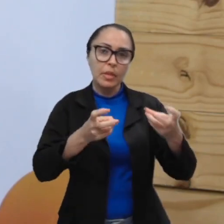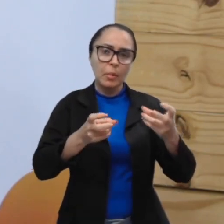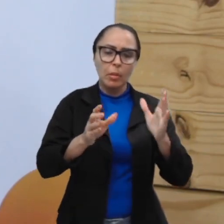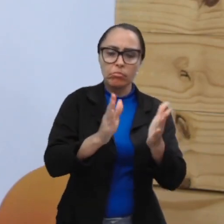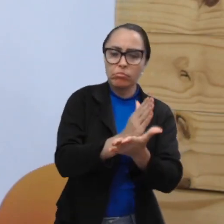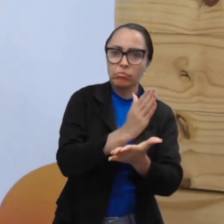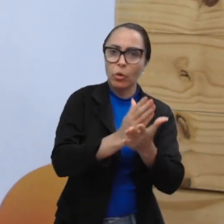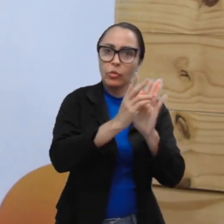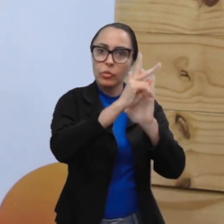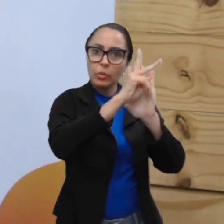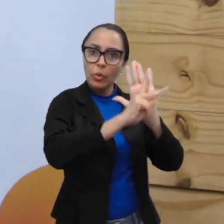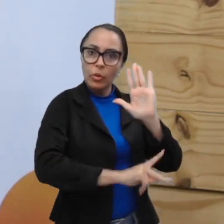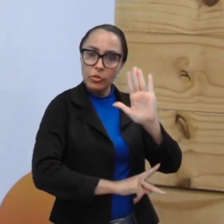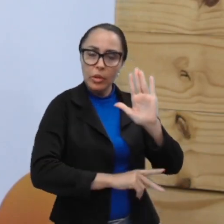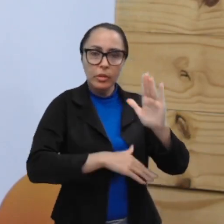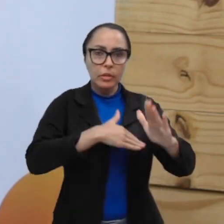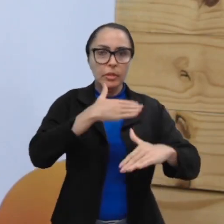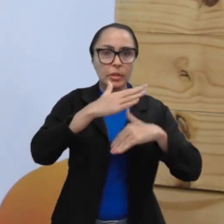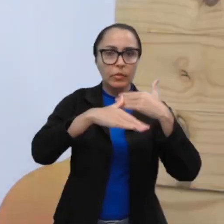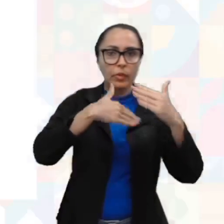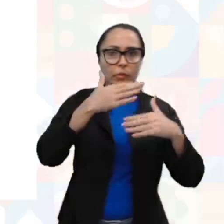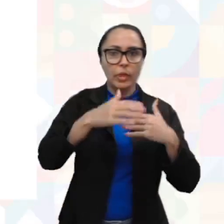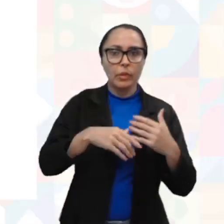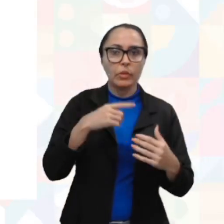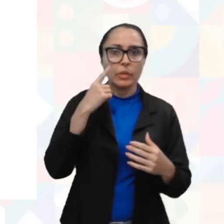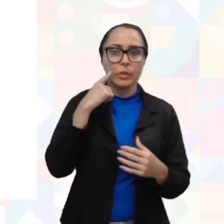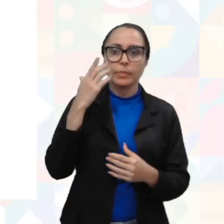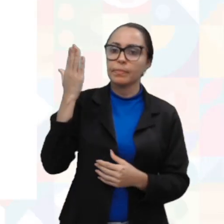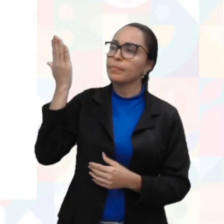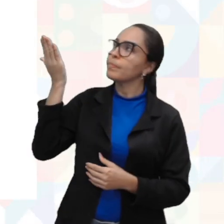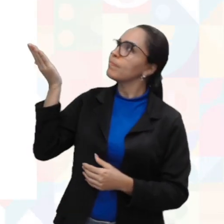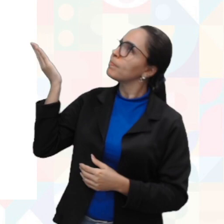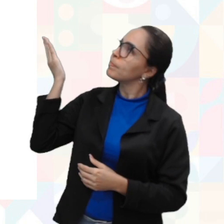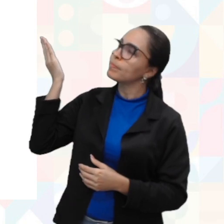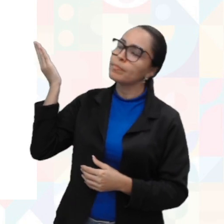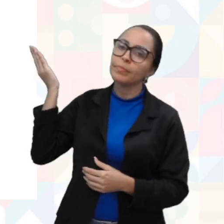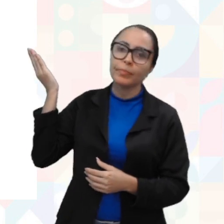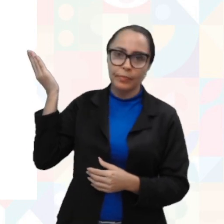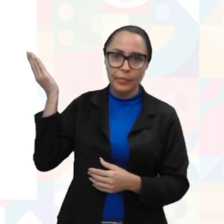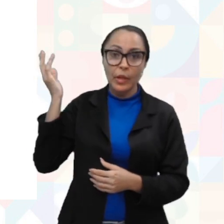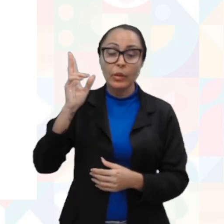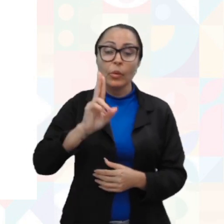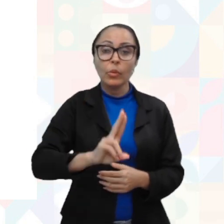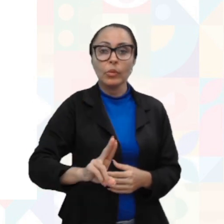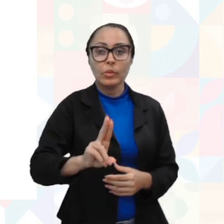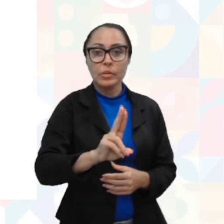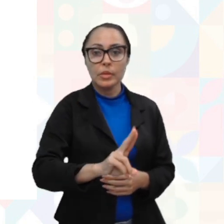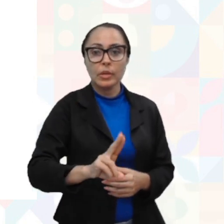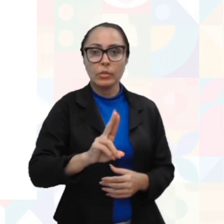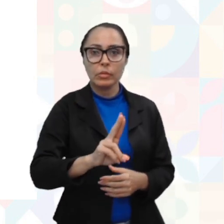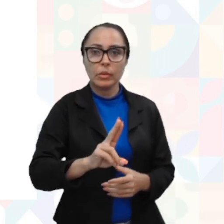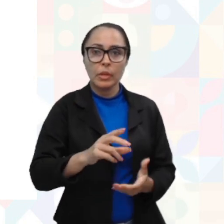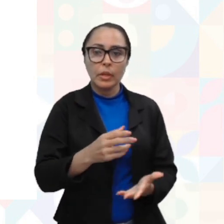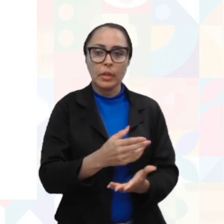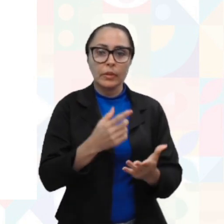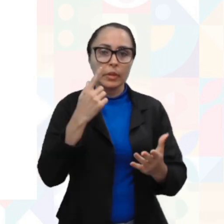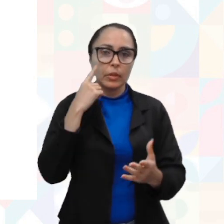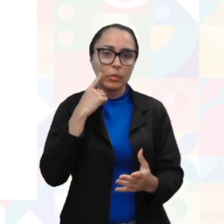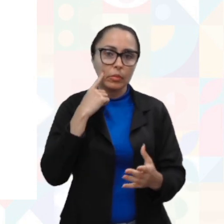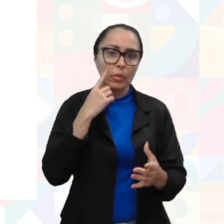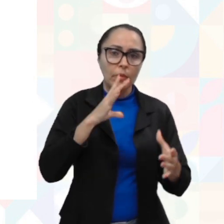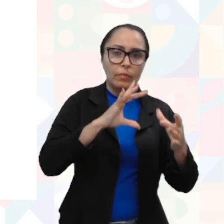projetos desenvolvidos na Bauhaus, né? Eu trouxe aqui exemplos de design gráfico, utilizando fontes sem